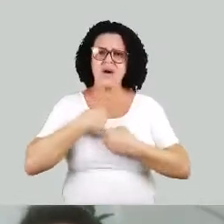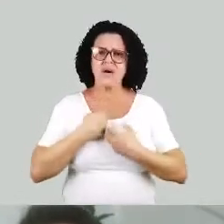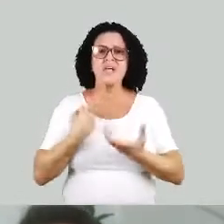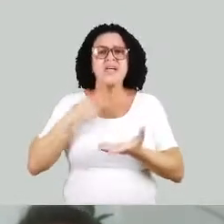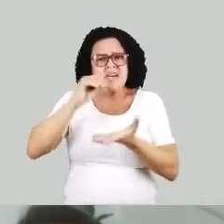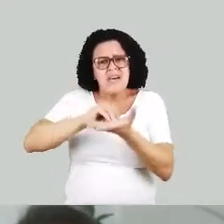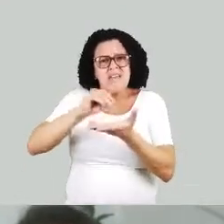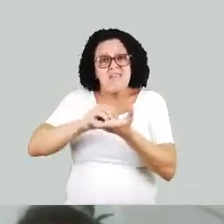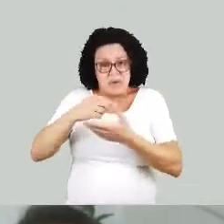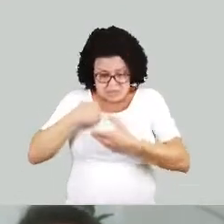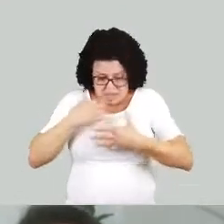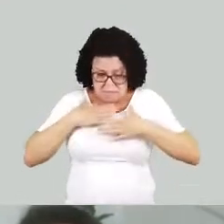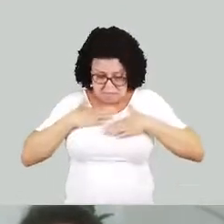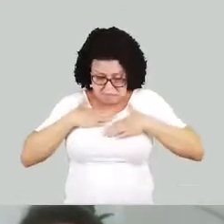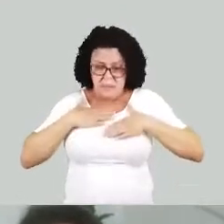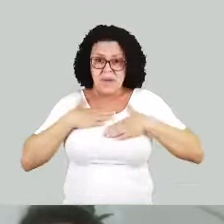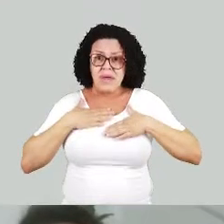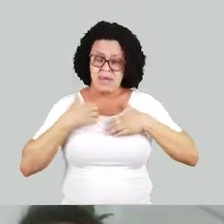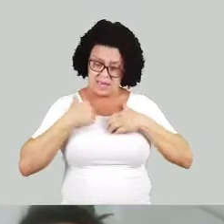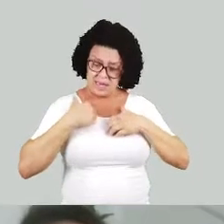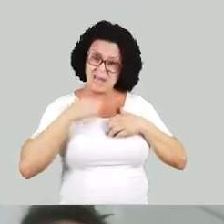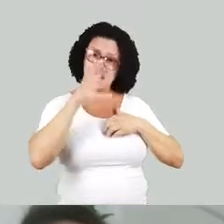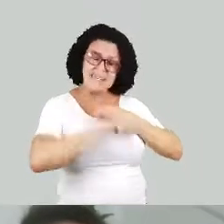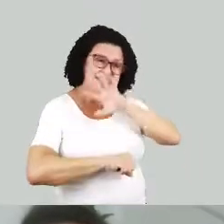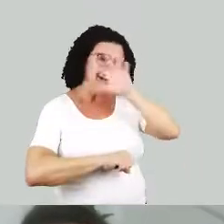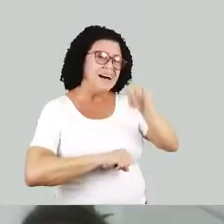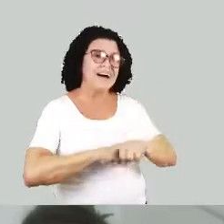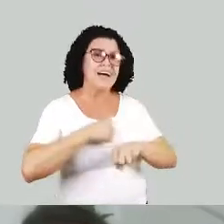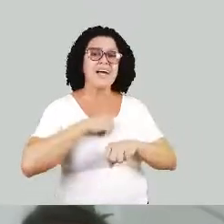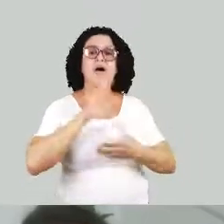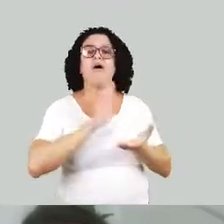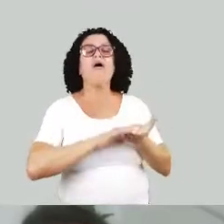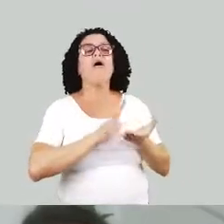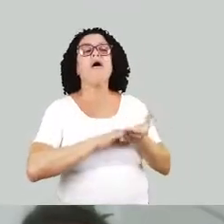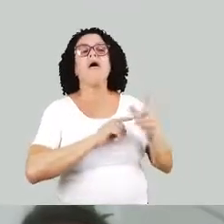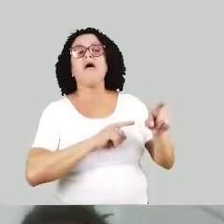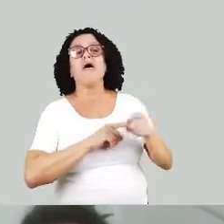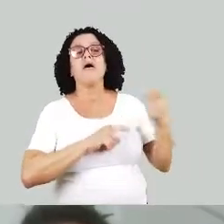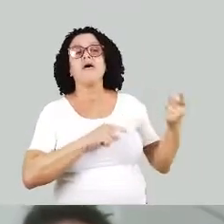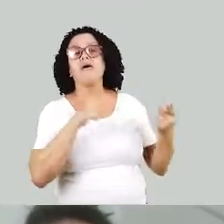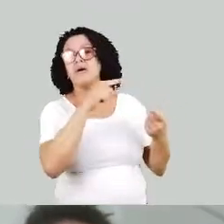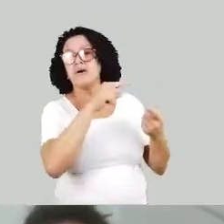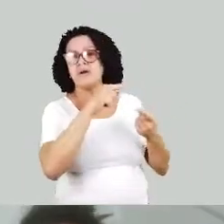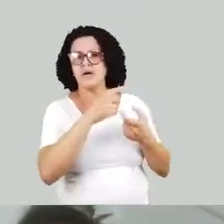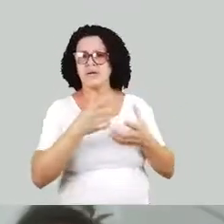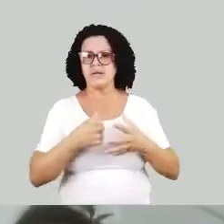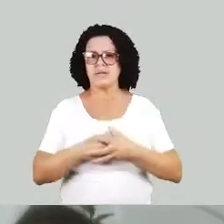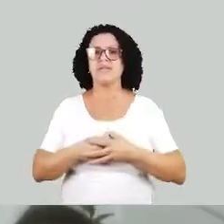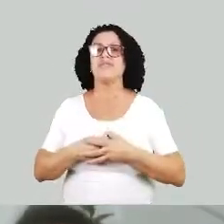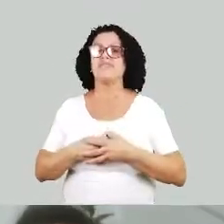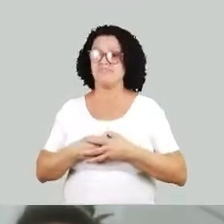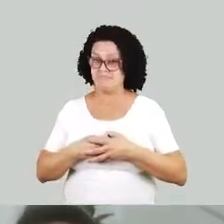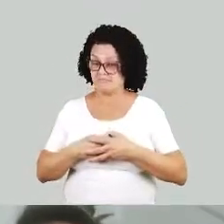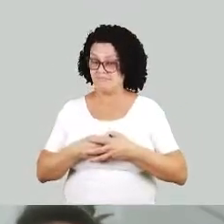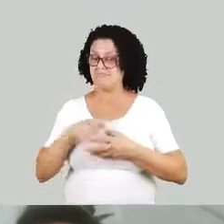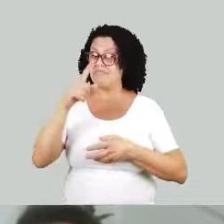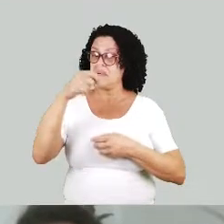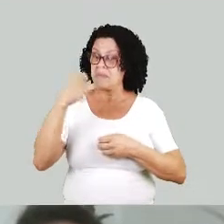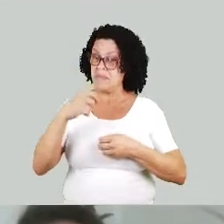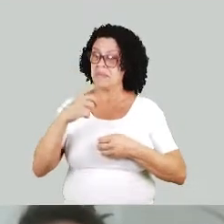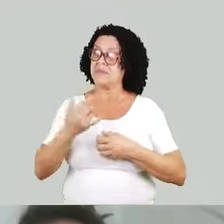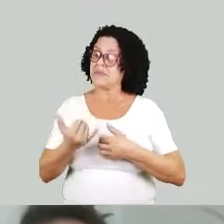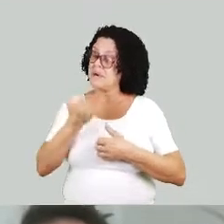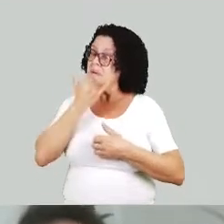que falta em mim que eu busco e cobro do outro? E aí a gente tem que começar a perdoar